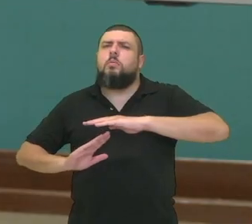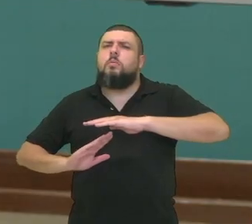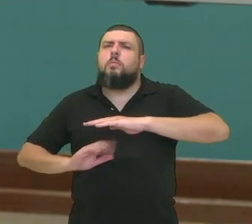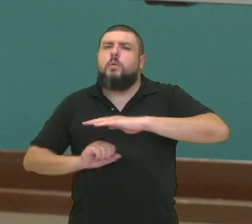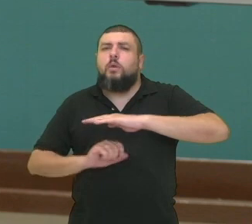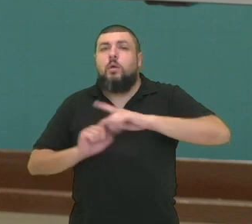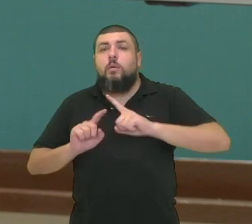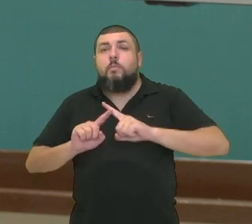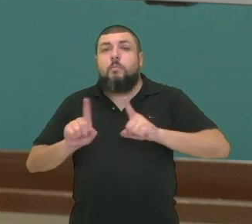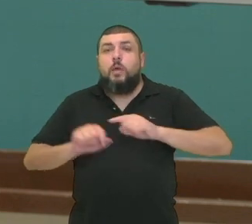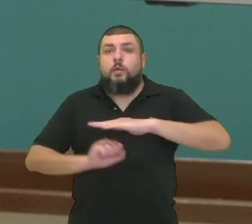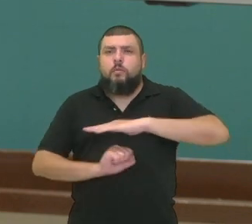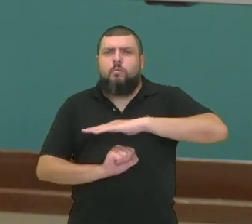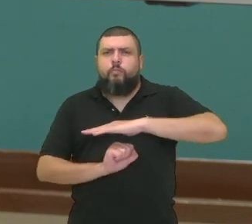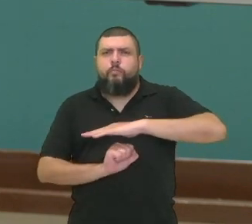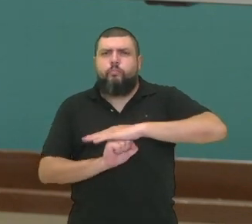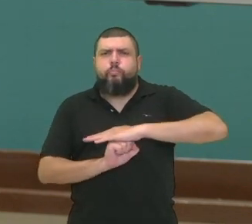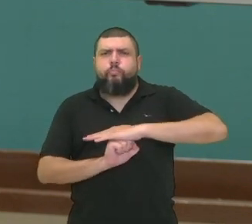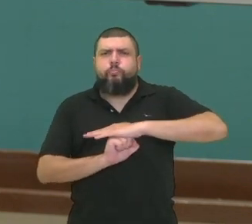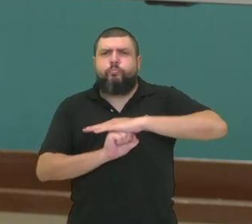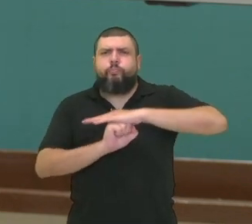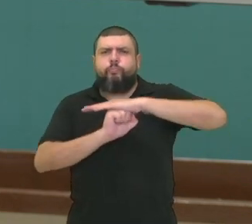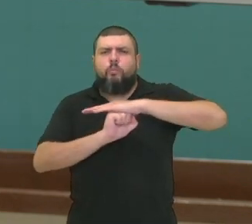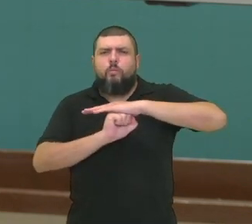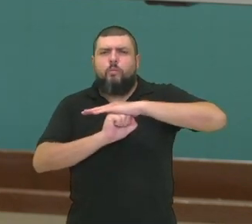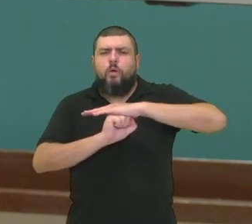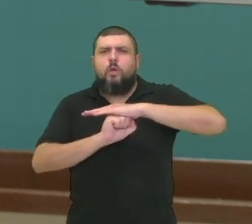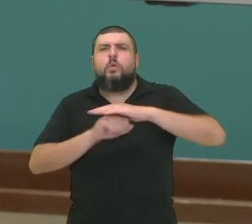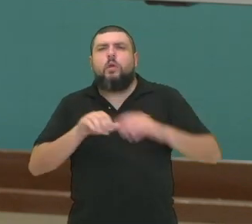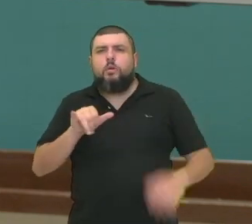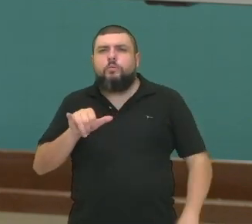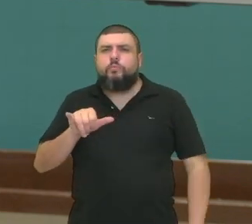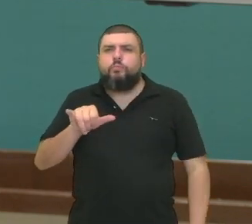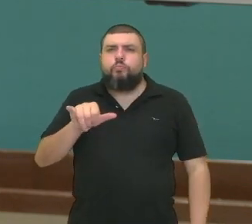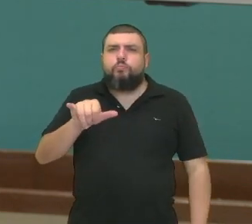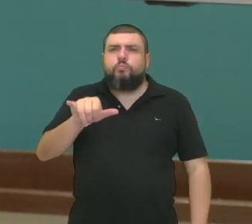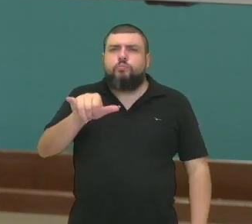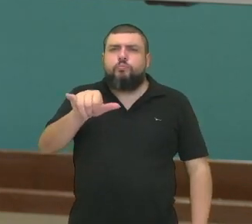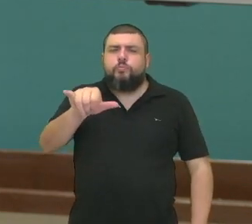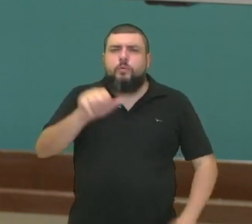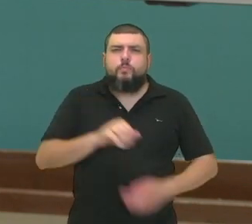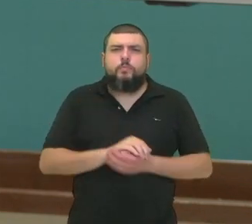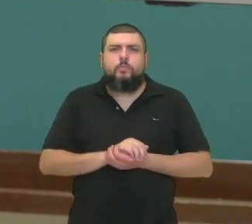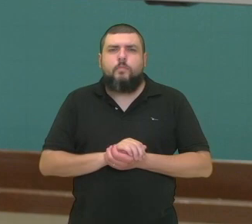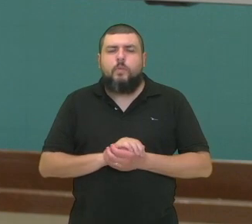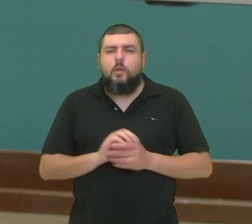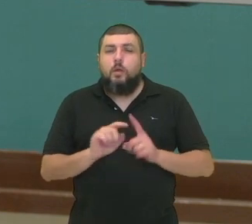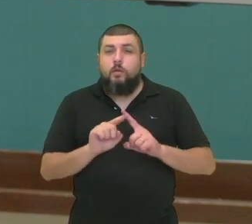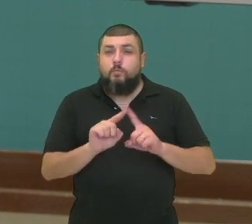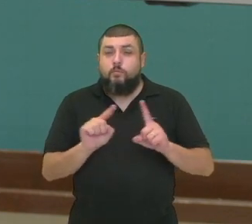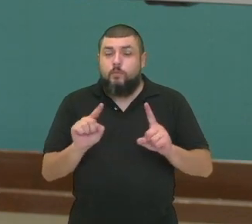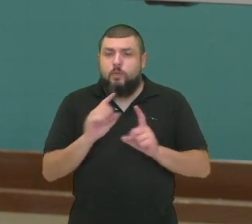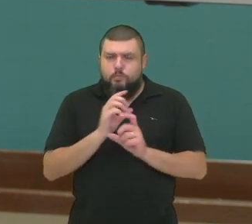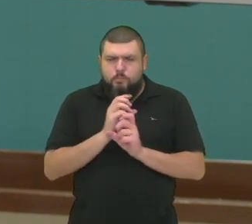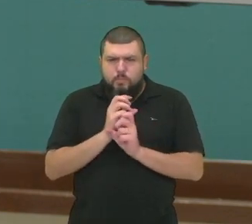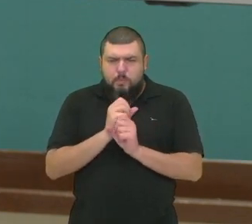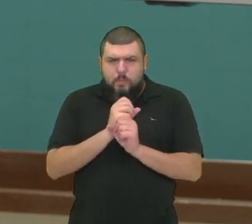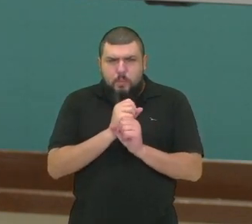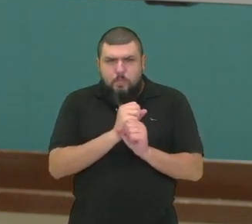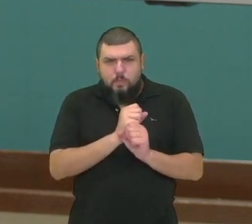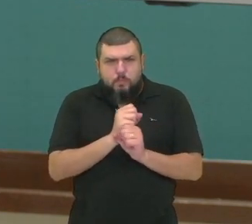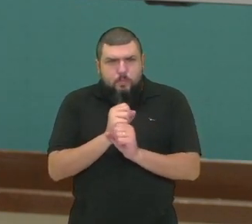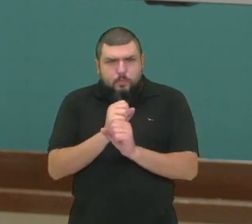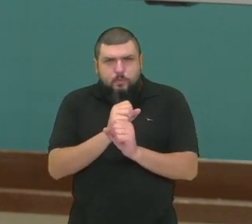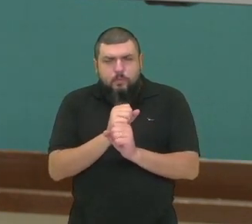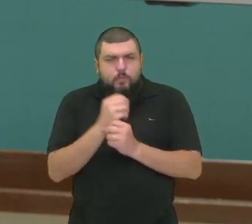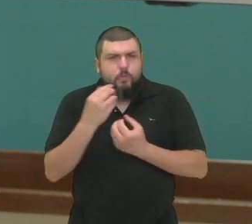que haja estabilidade do avião. E esses cálculos para chegar a essa situação caem exatamente